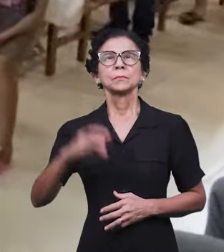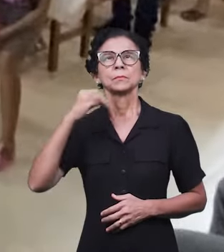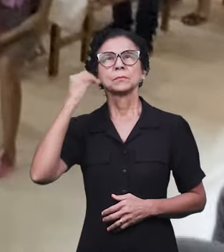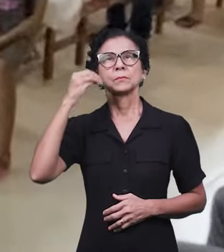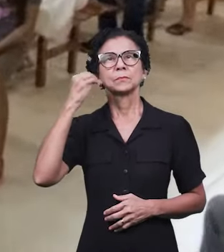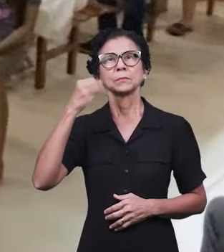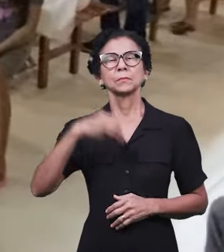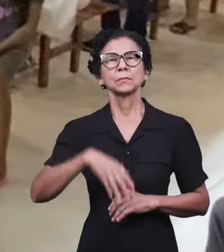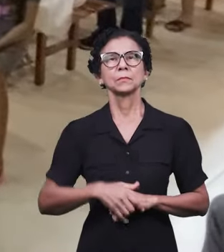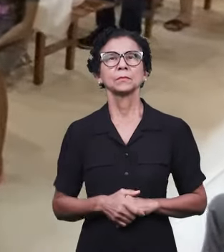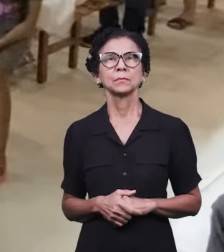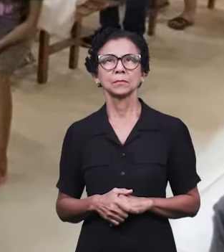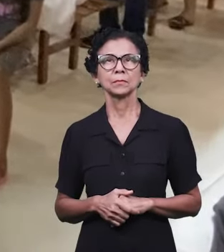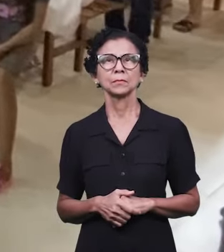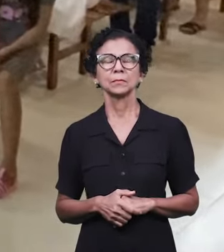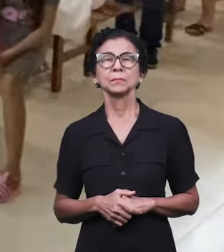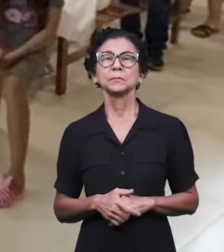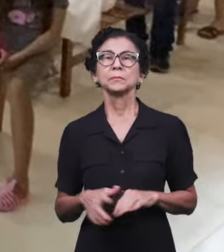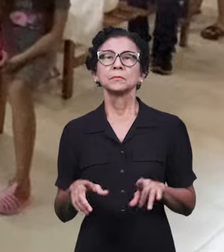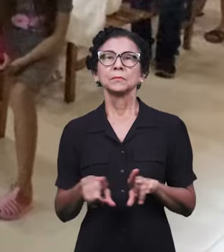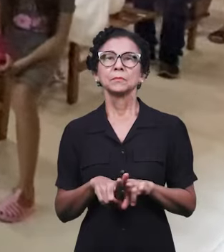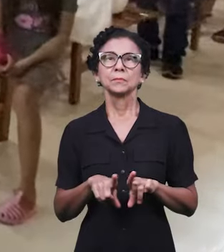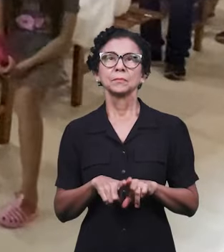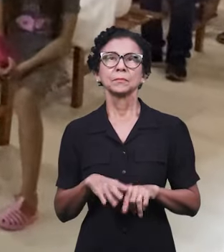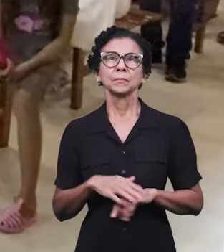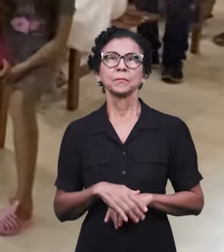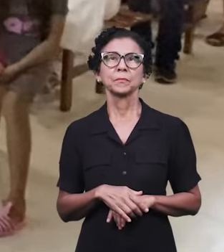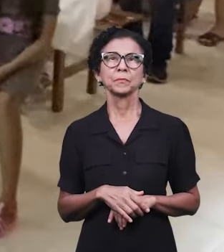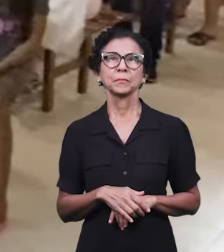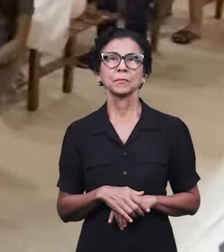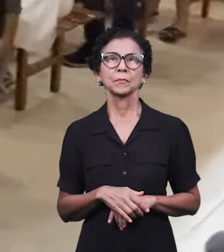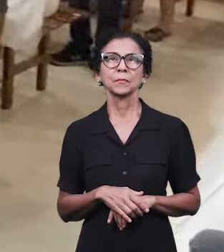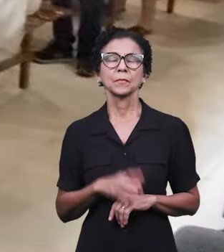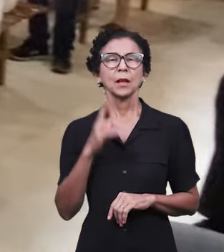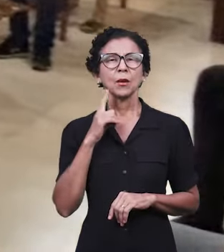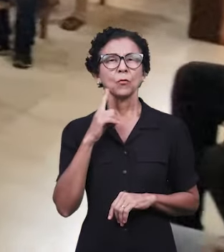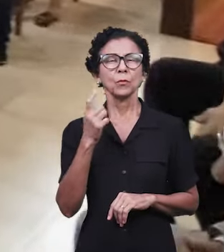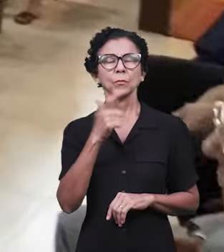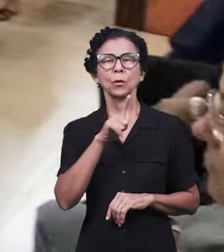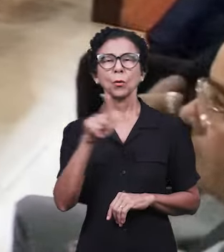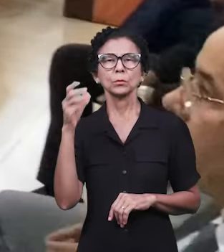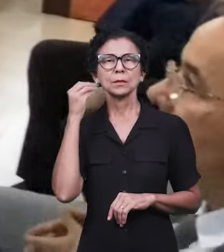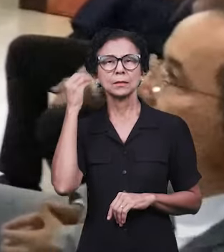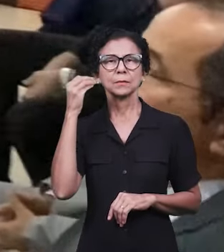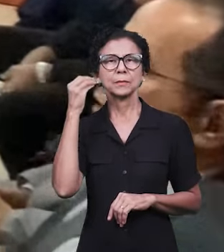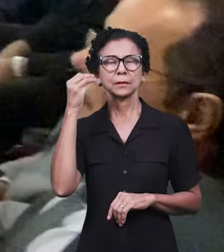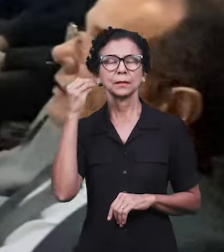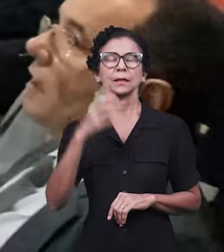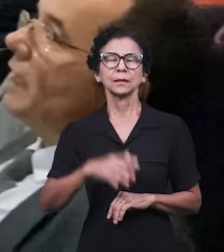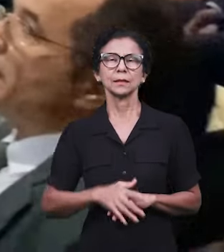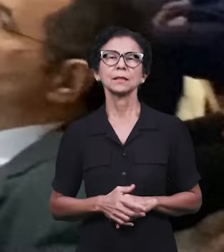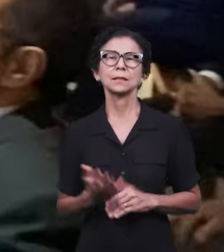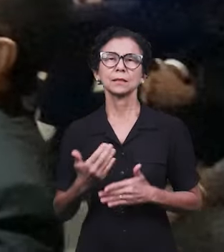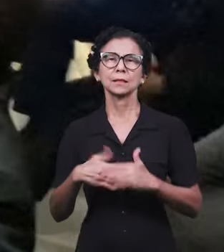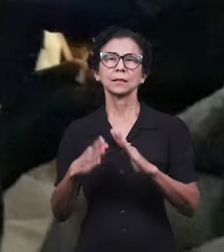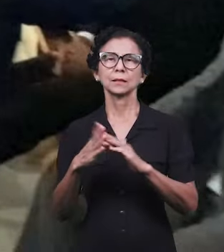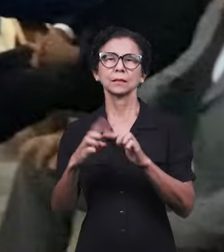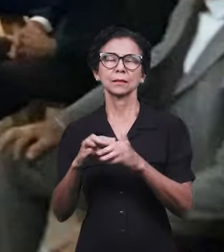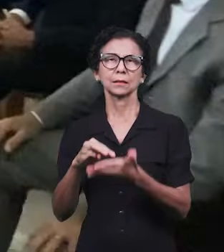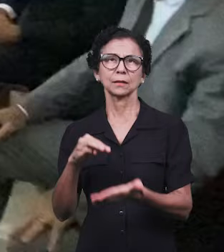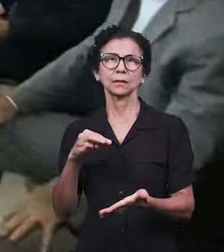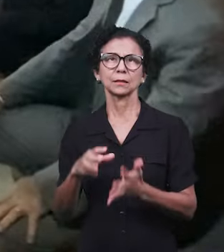Maranata de Tangará da Serra, vivenciamos uma programação abençoada e cheia da presença de Deus. Membros de diversas ICMs do